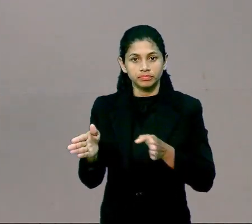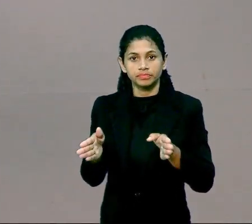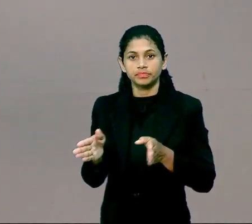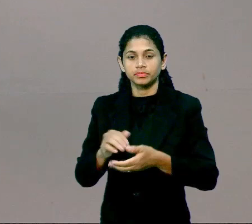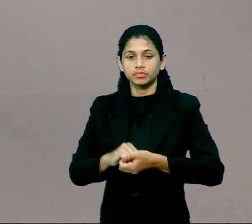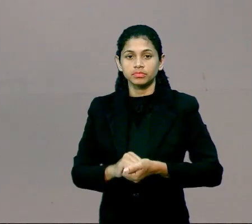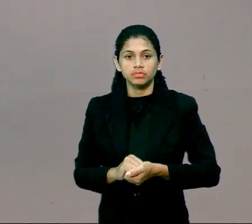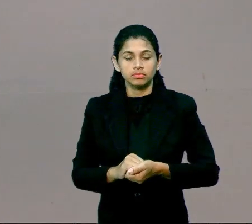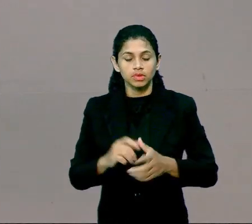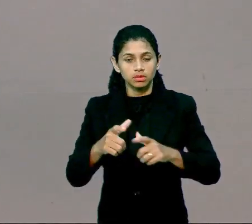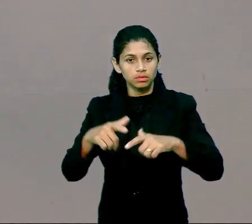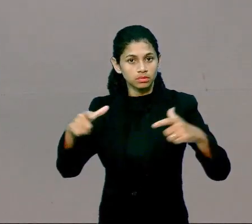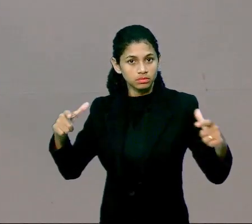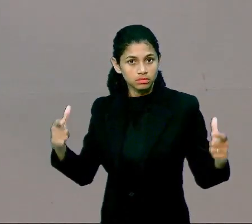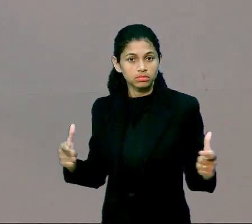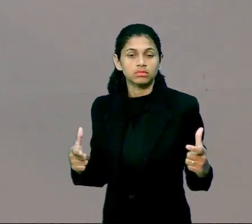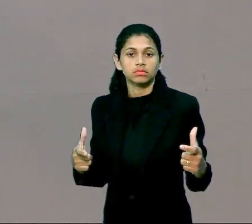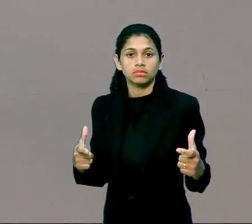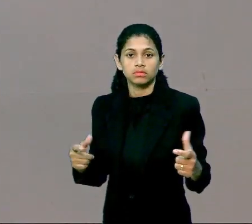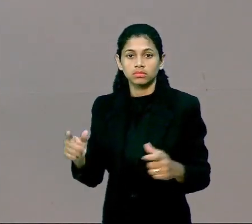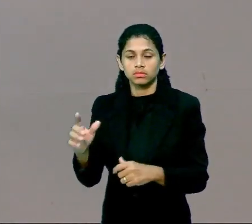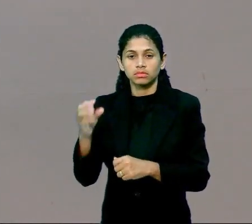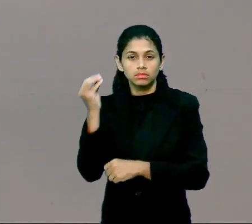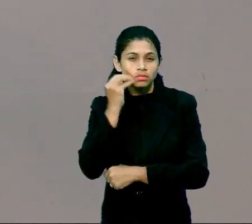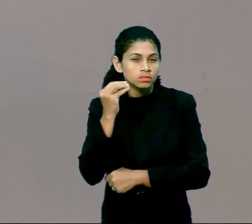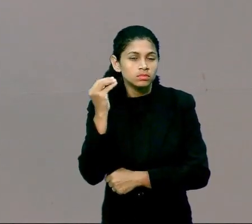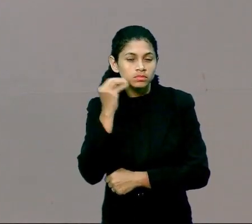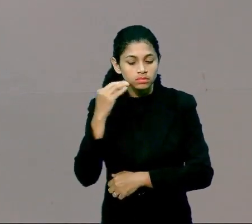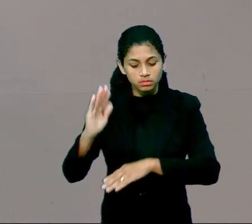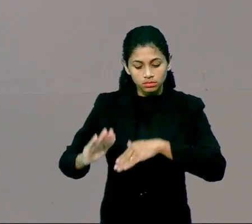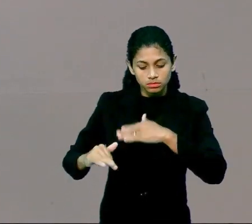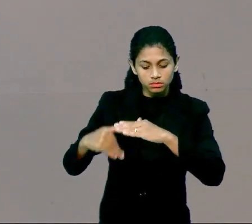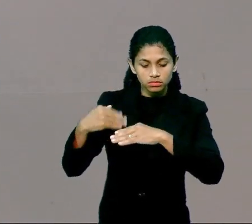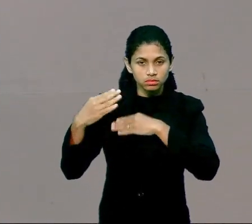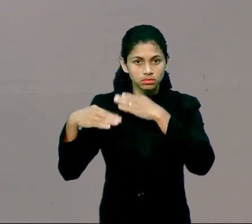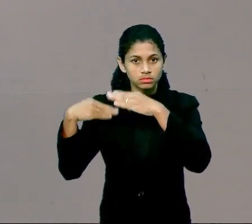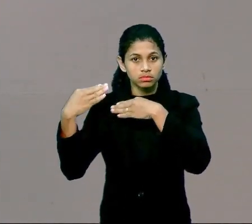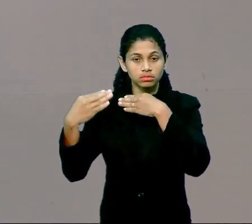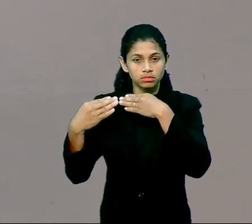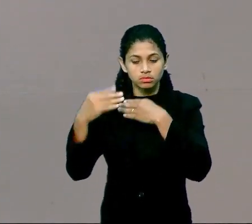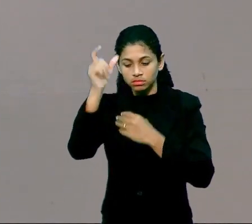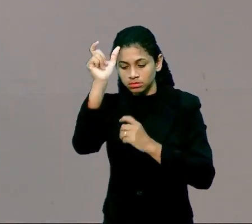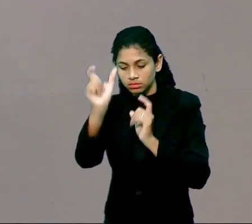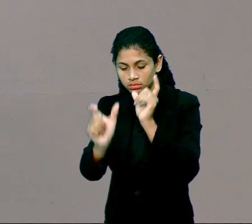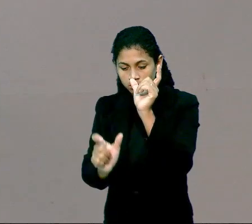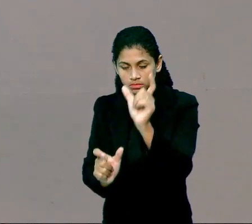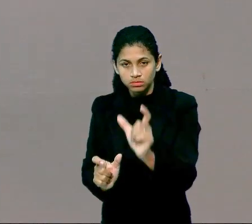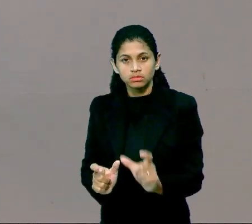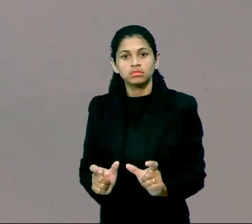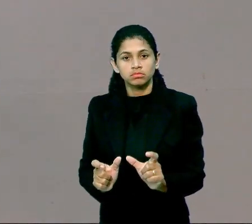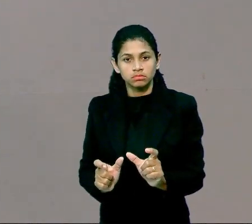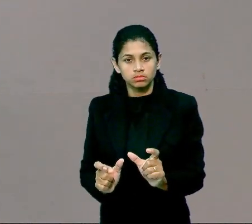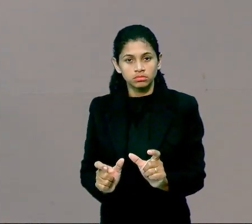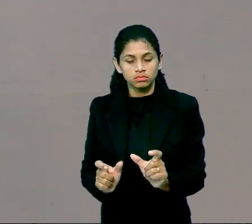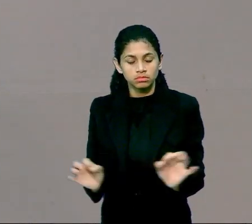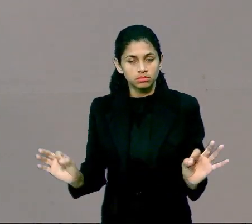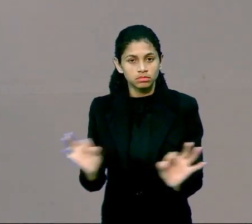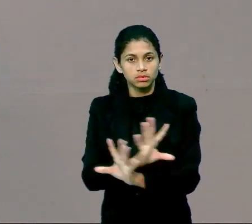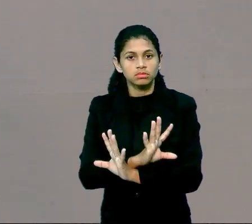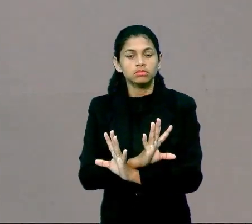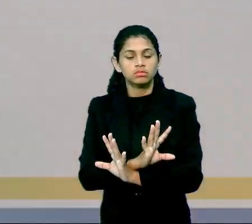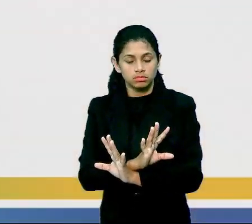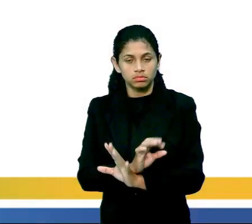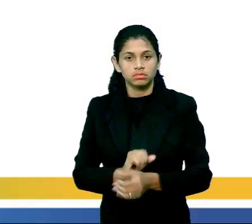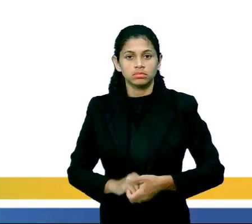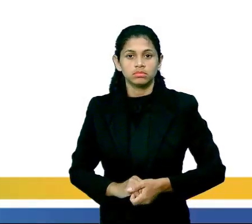uma amplitude de dimensão em que a gente tenta construir e desenvolver um ser pleno. Beleza? Compreendido e